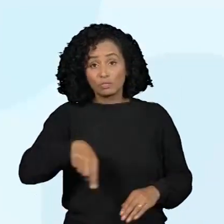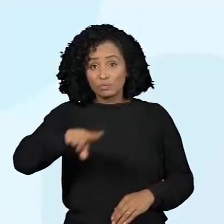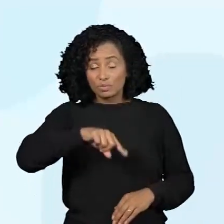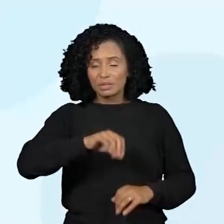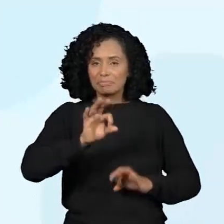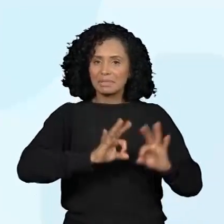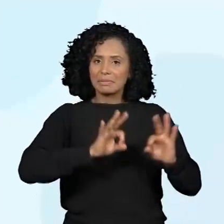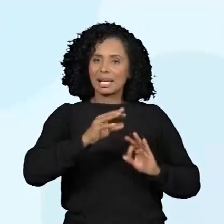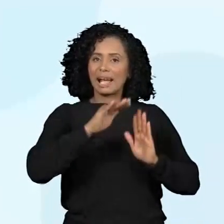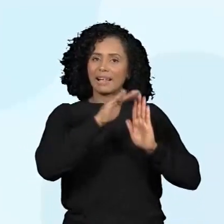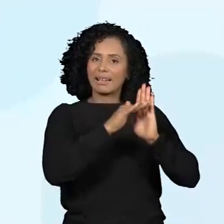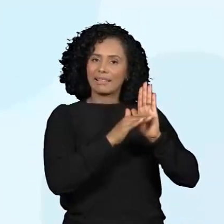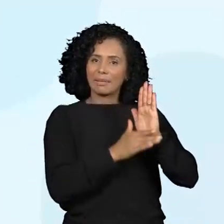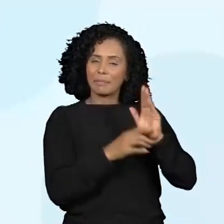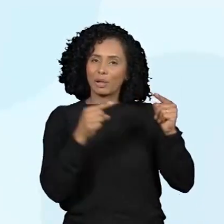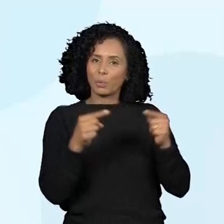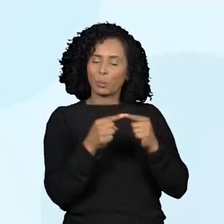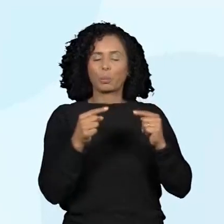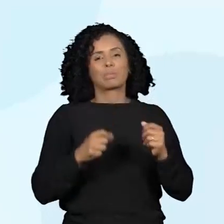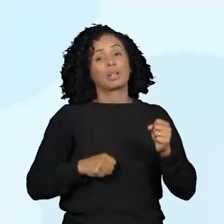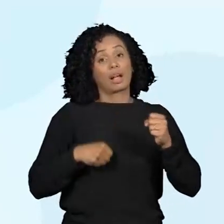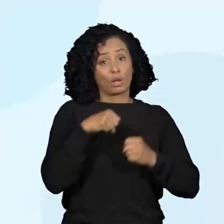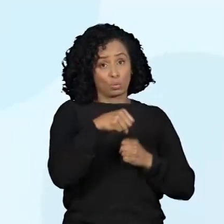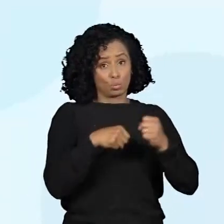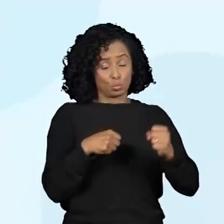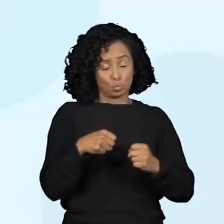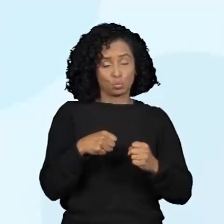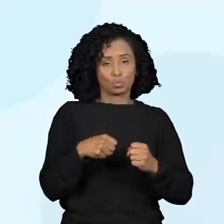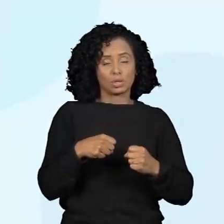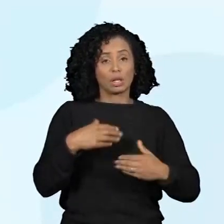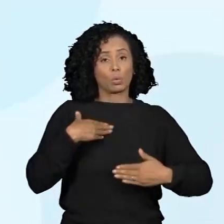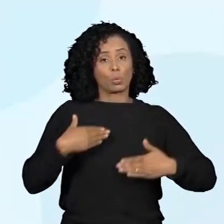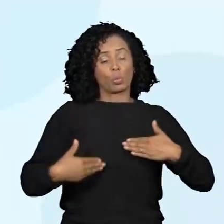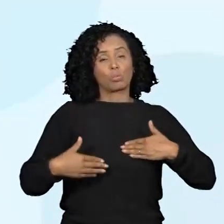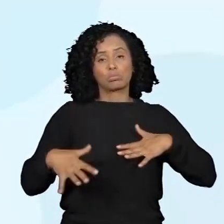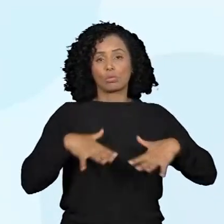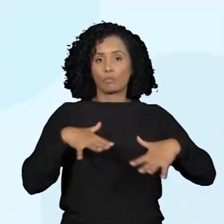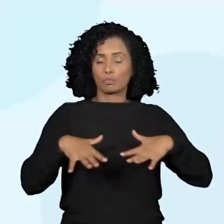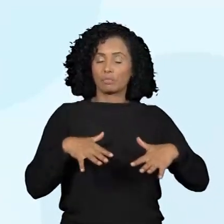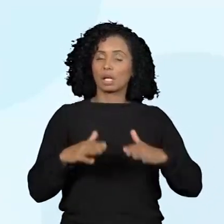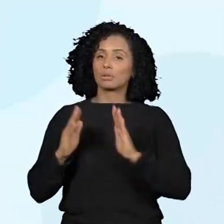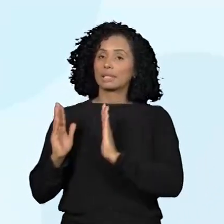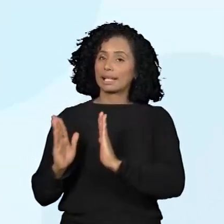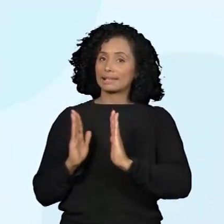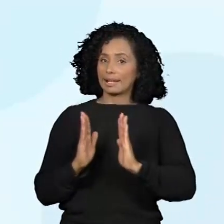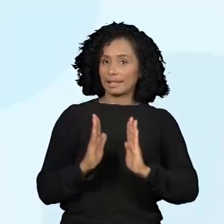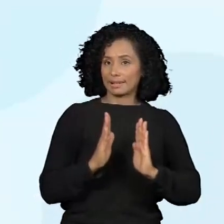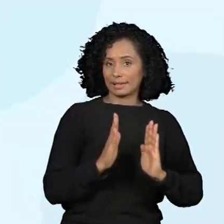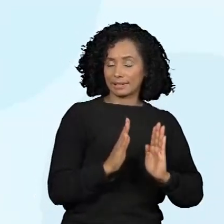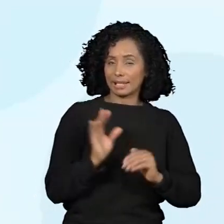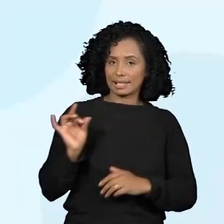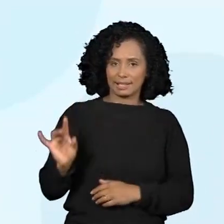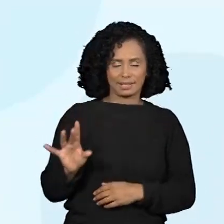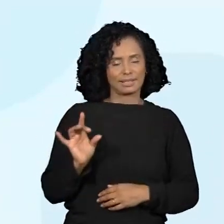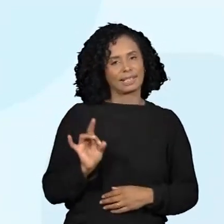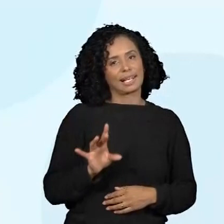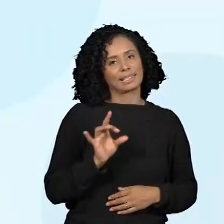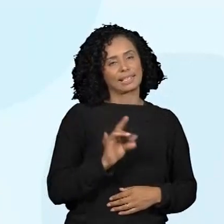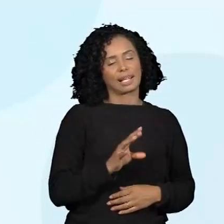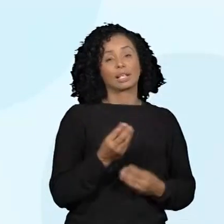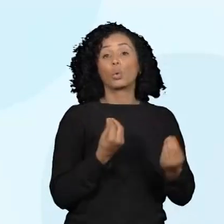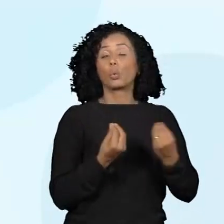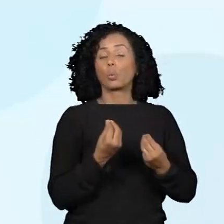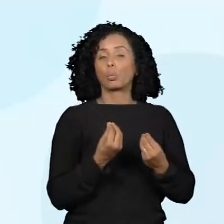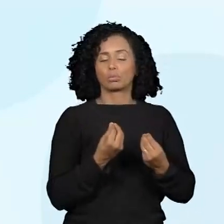lutas e as suas classificações. Então vocês vão escolher lutas e vão classificá-las aí de acordo com